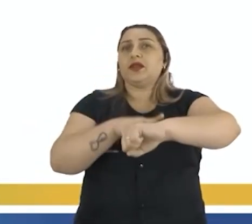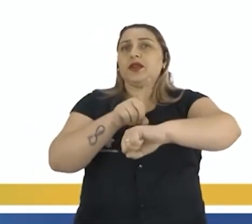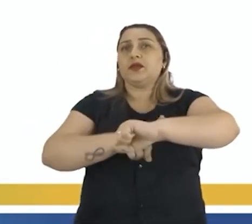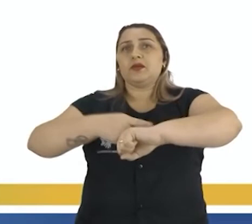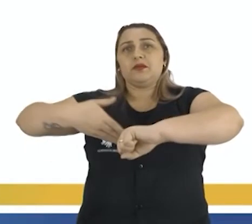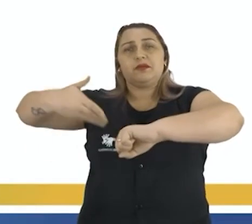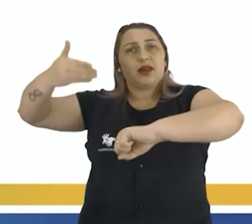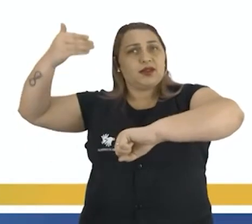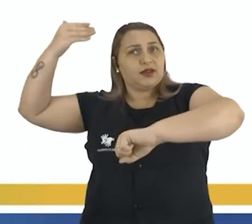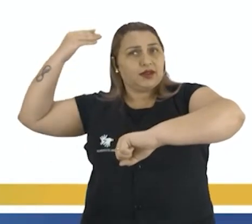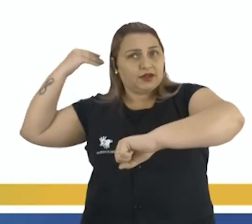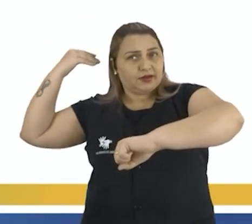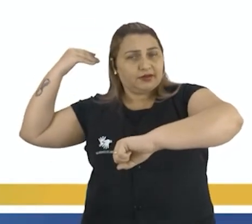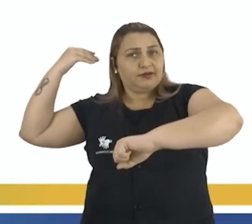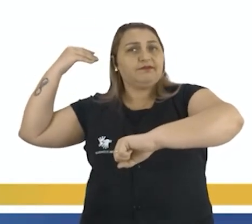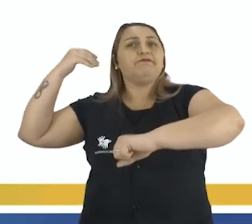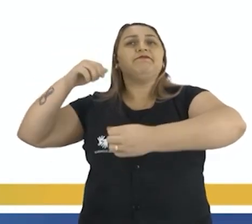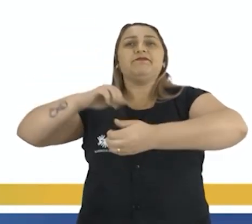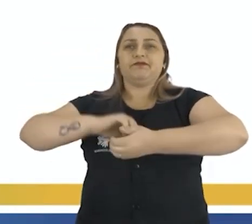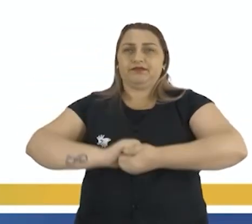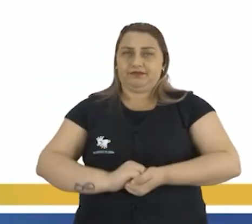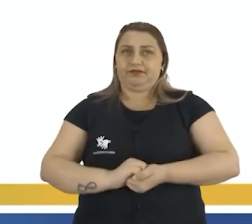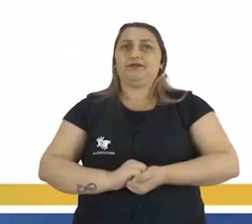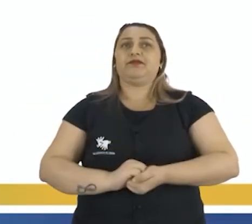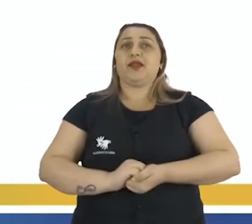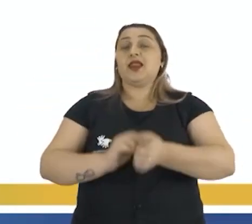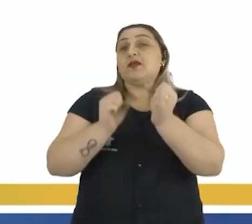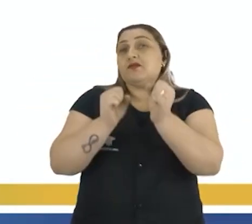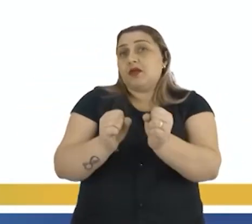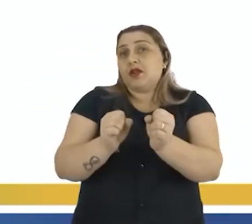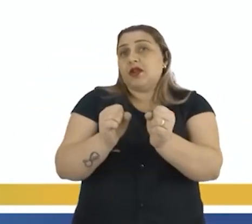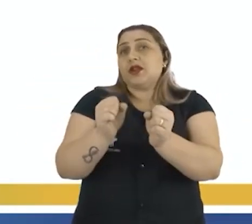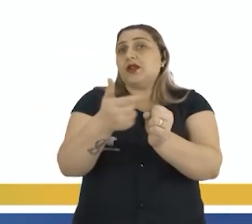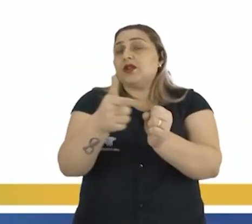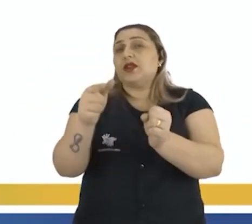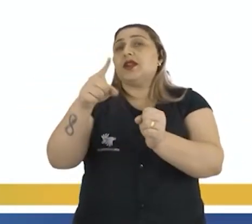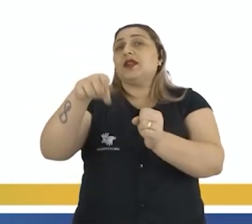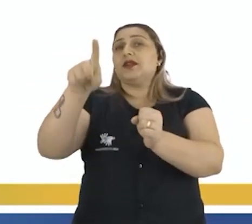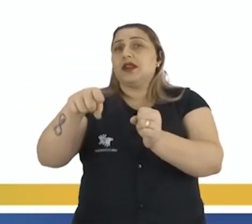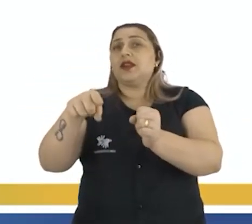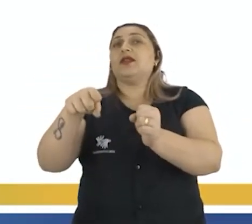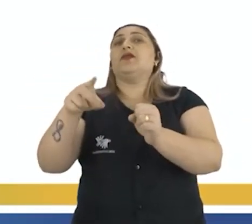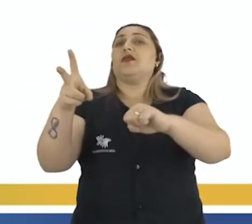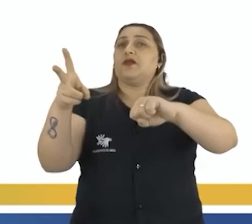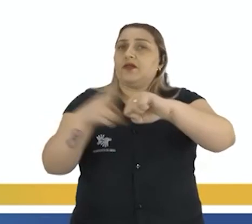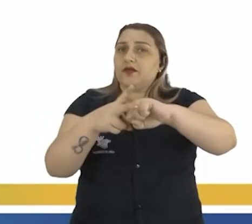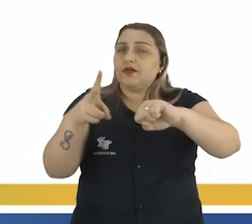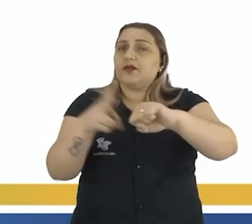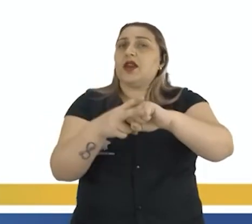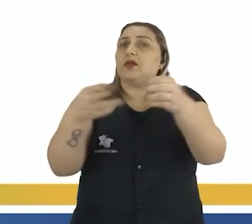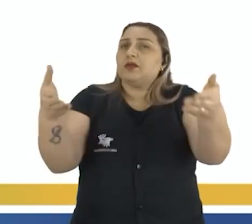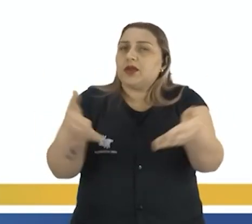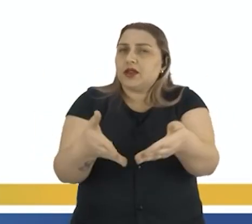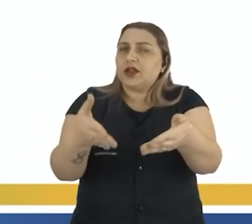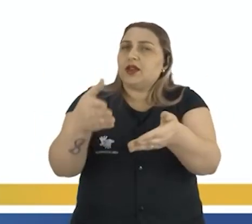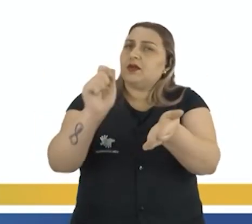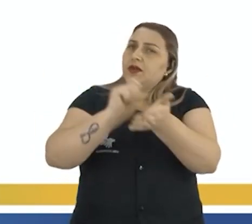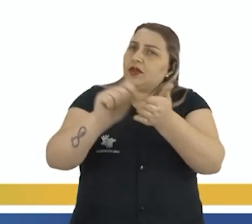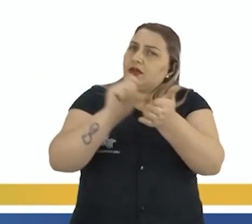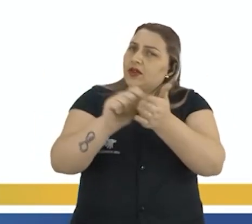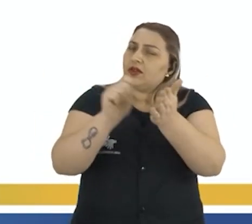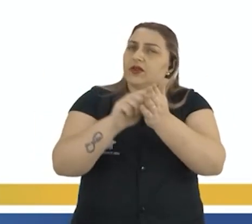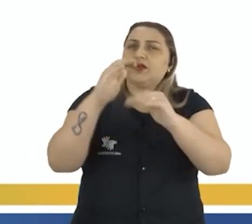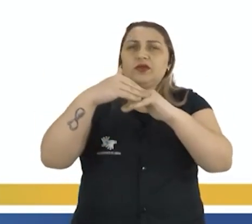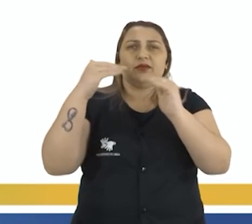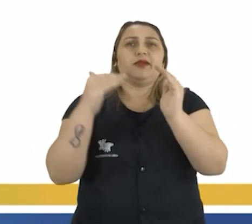no pretérito perfeito, no passado, e o pode está no presente. Pega o papel e a caneta, anota